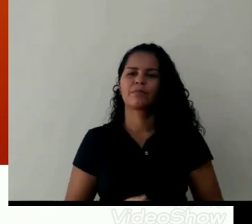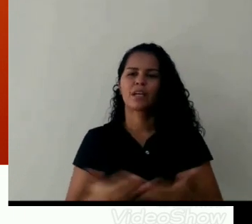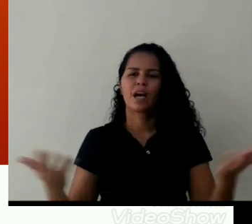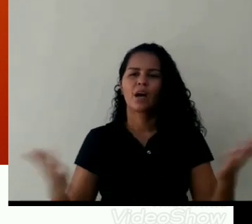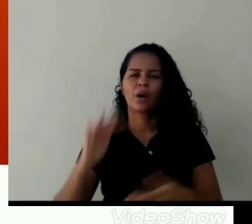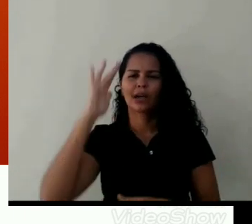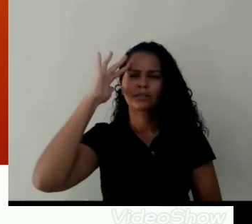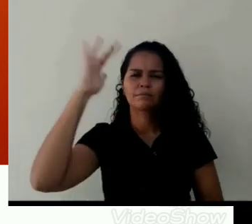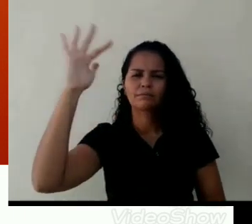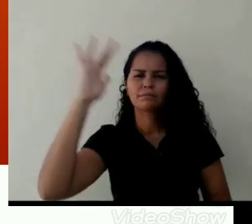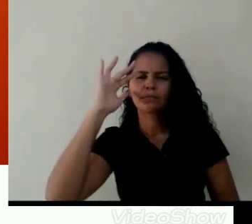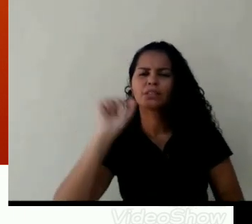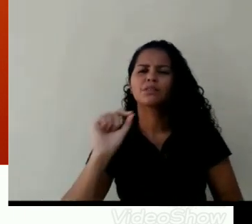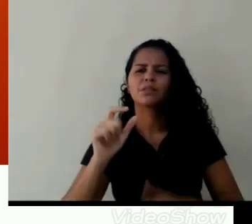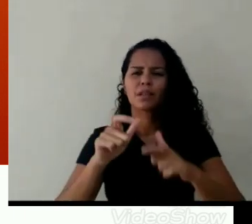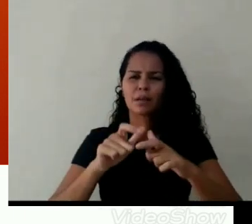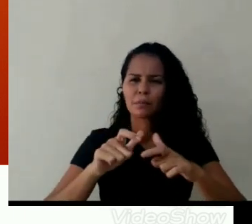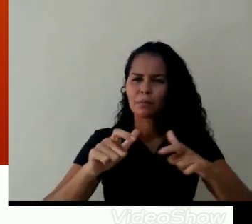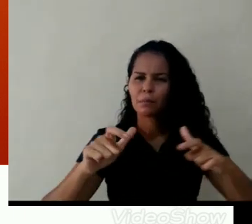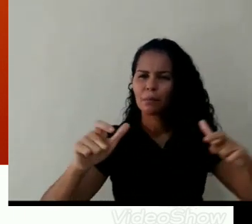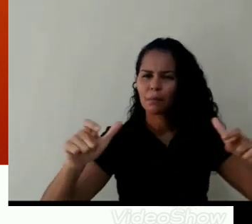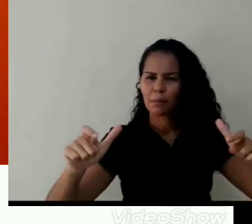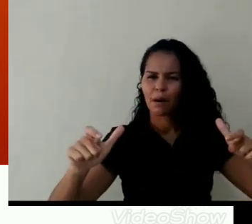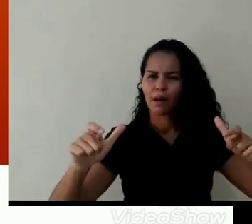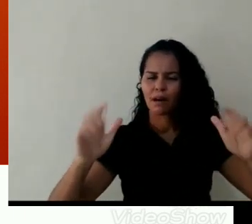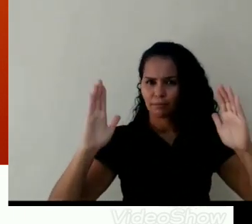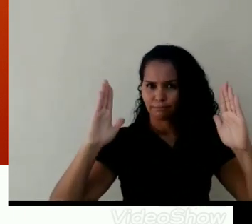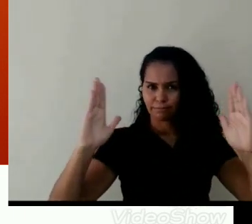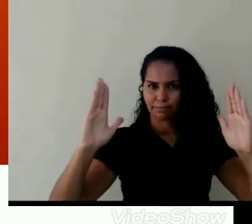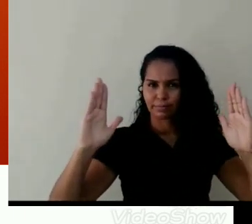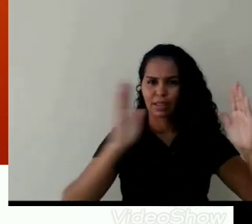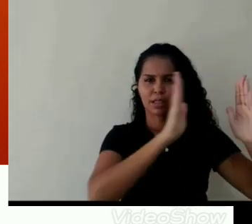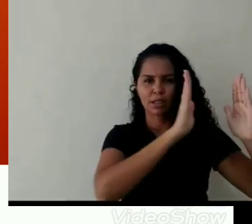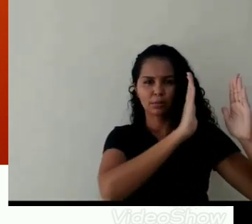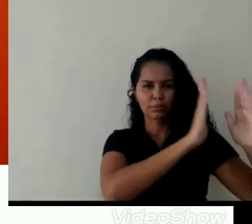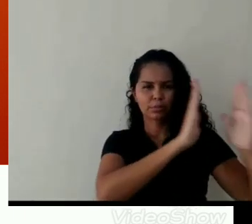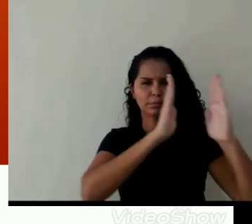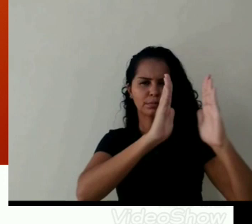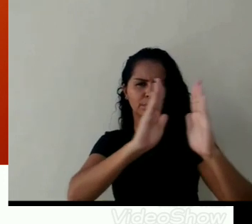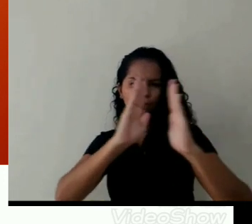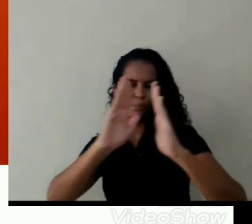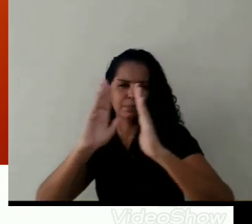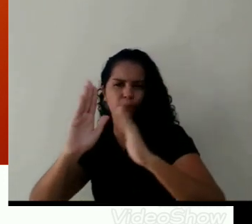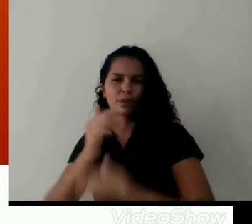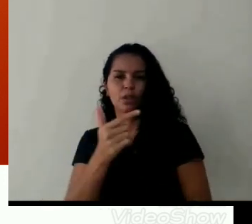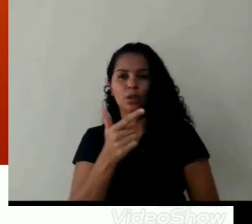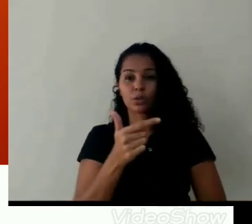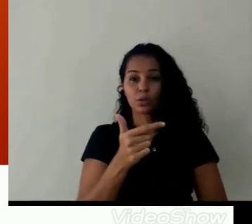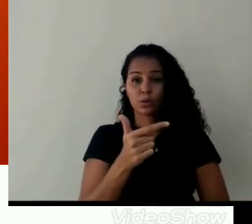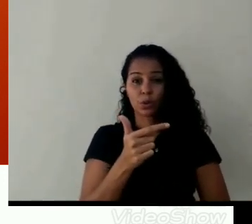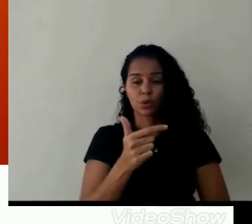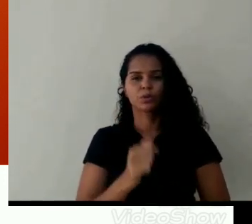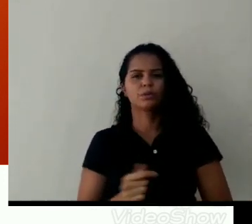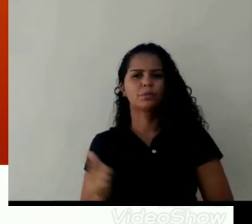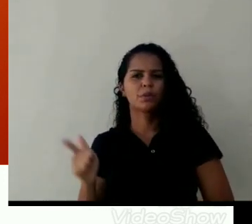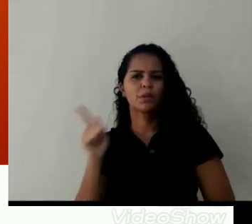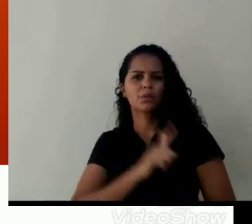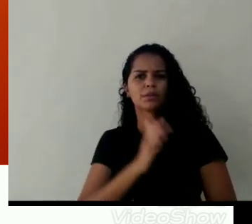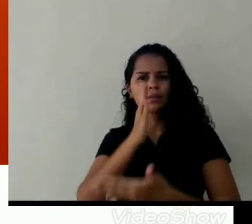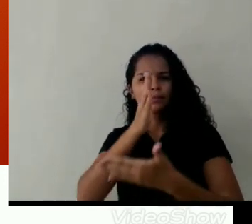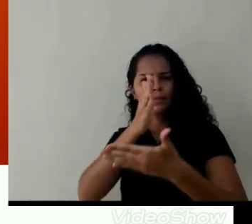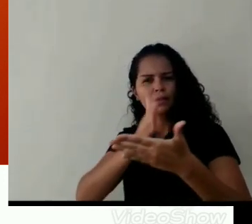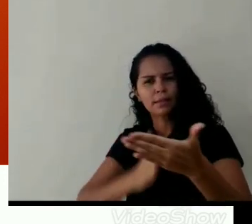em 12 pedaços. Para ficar com a metade da barra, eu preciso pegar